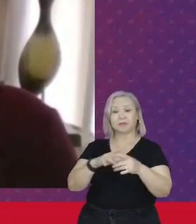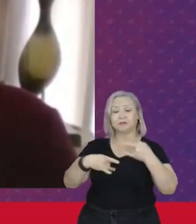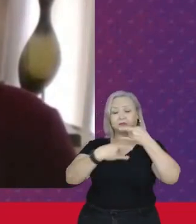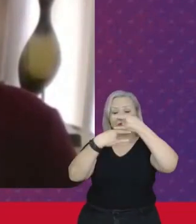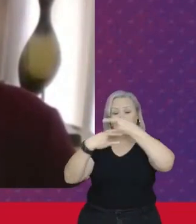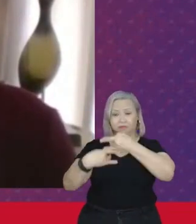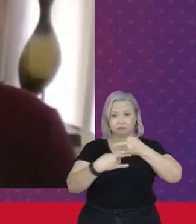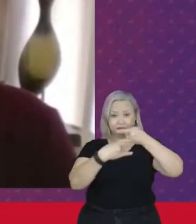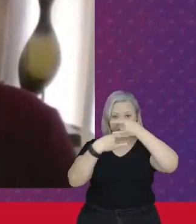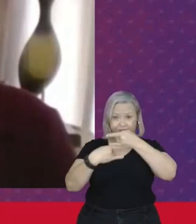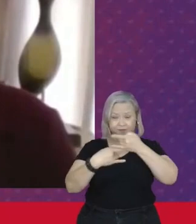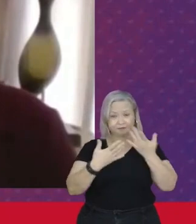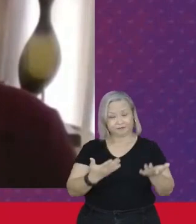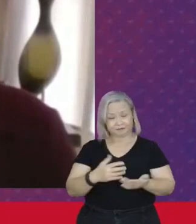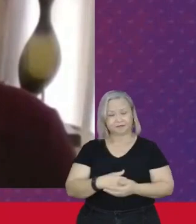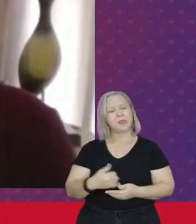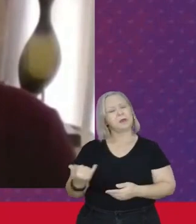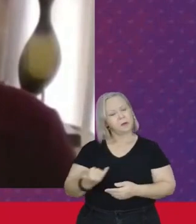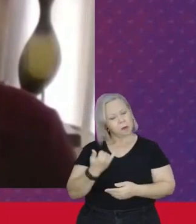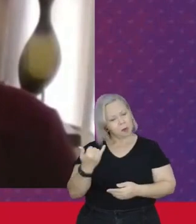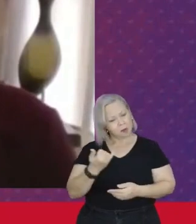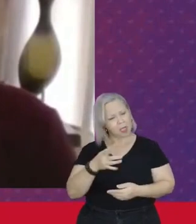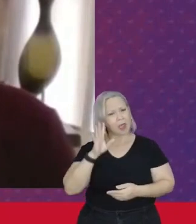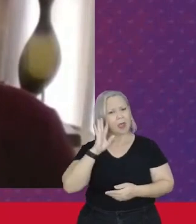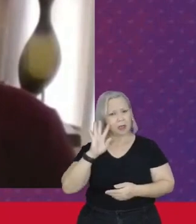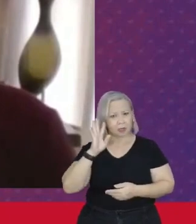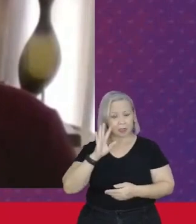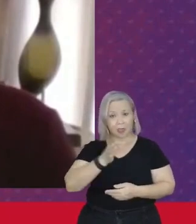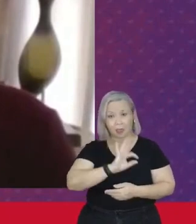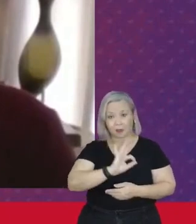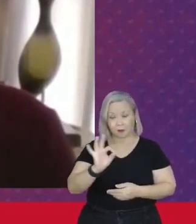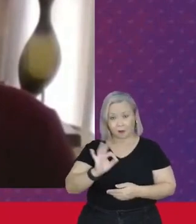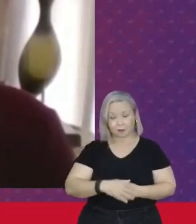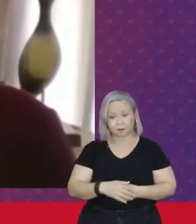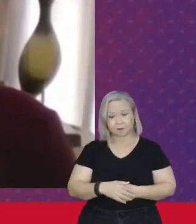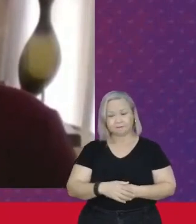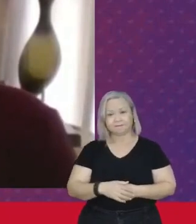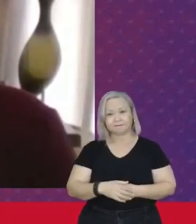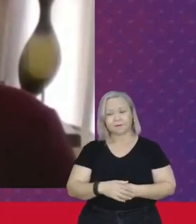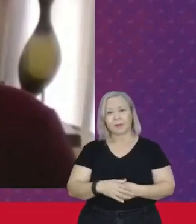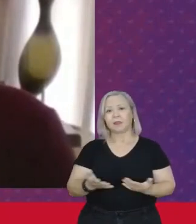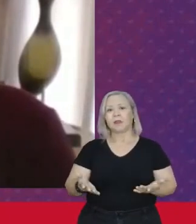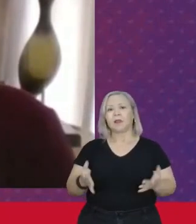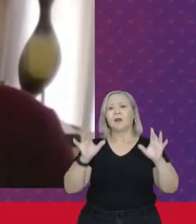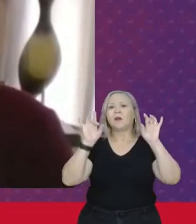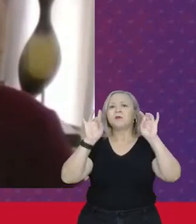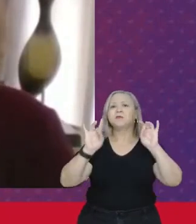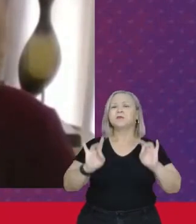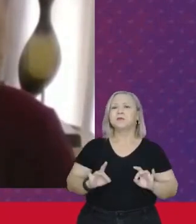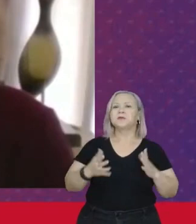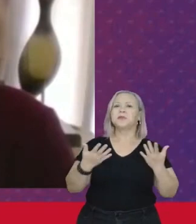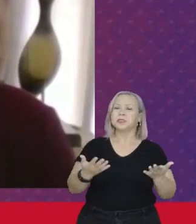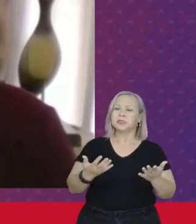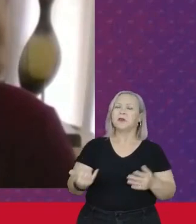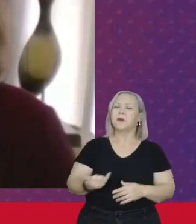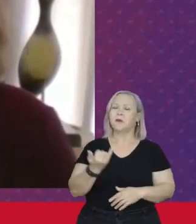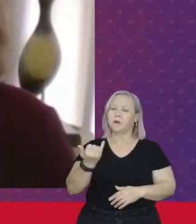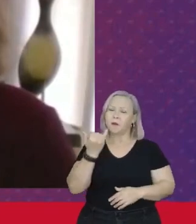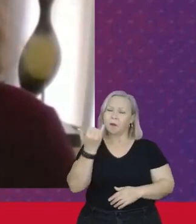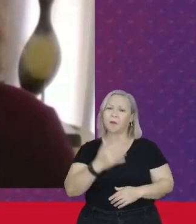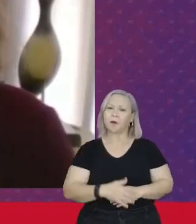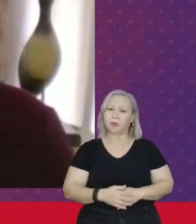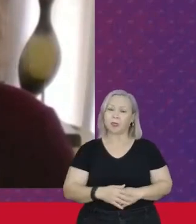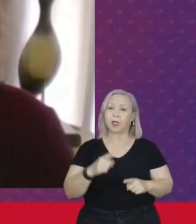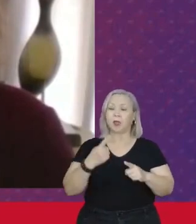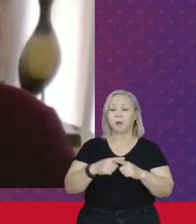remotas. Foi importante, por mais, às vezes, até espontâneo que isso tenha sido, foi importante porque